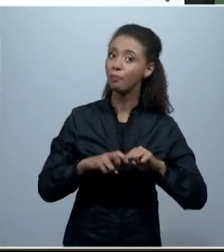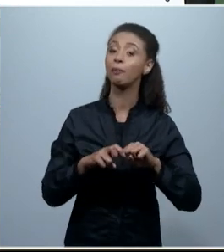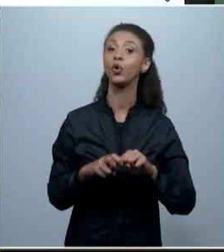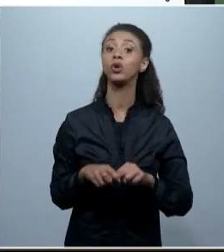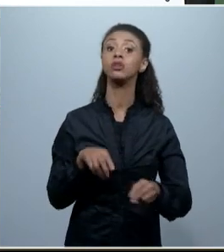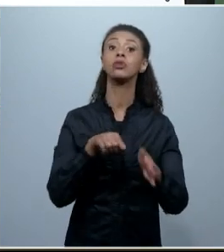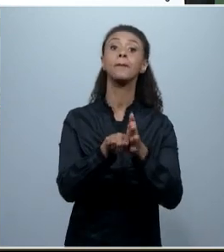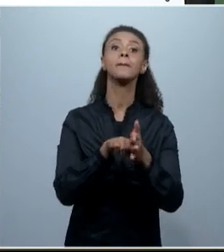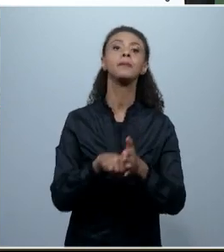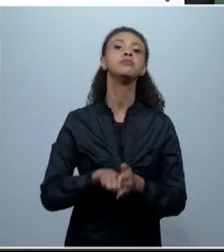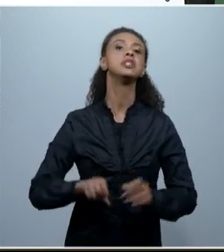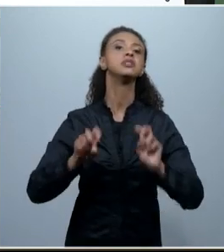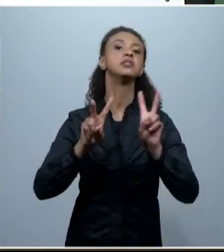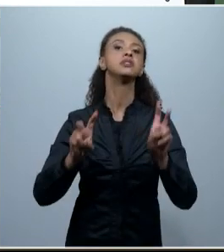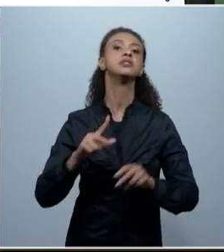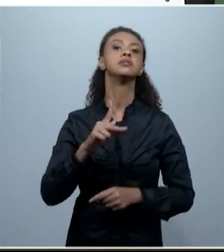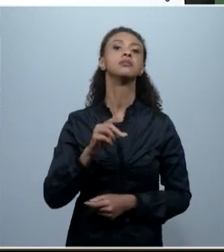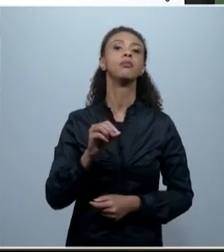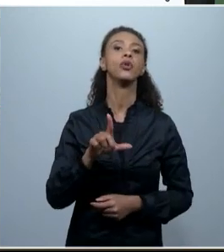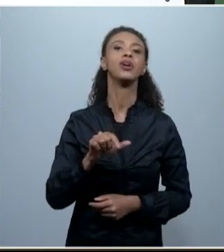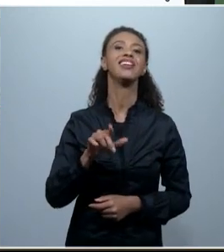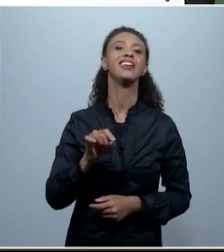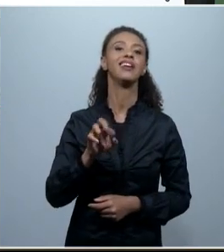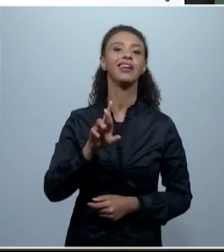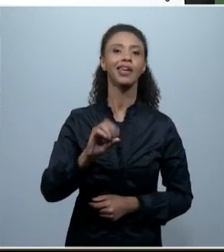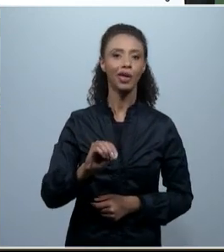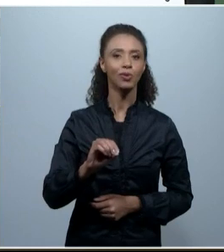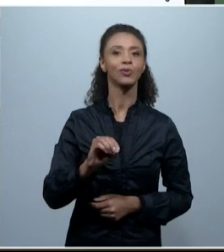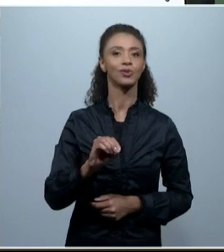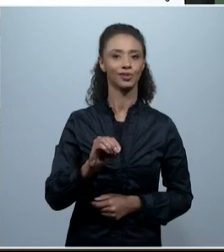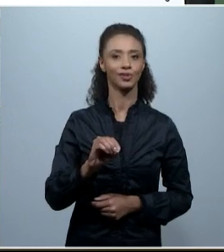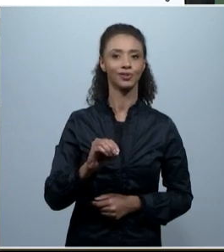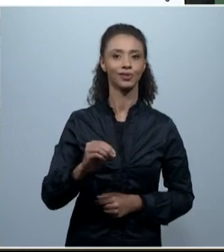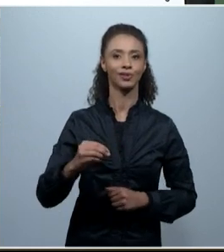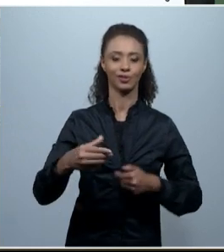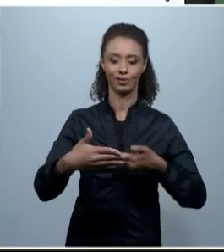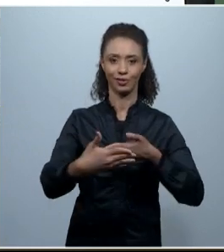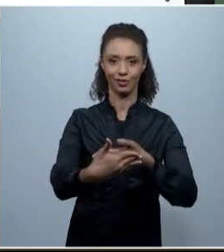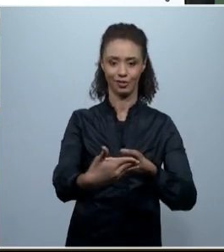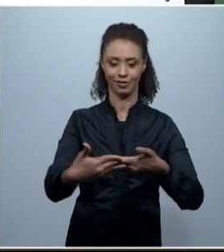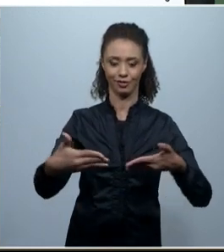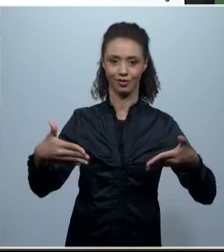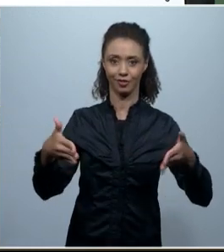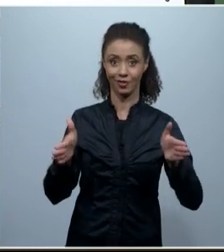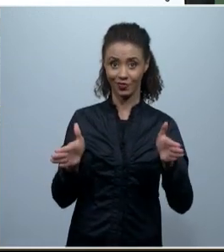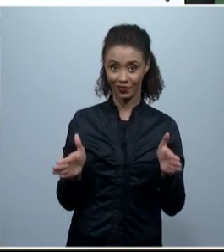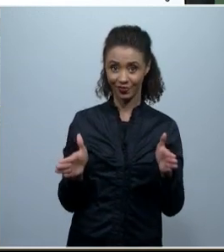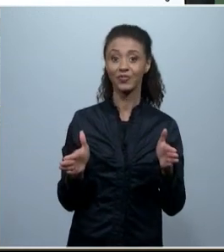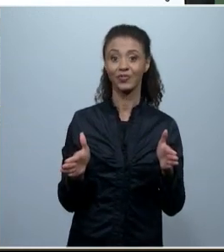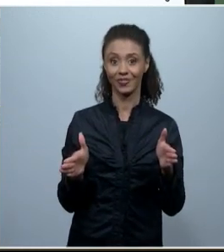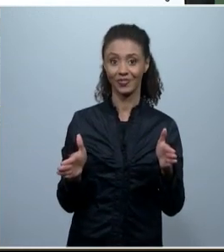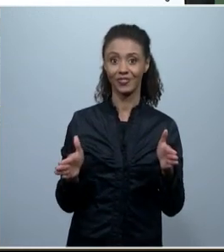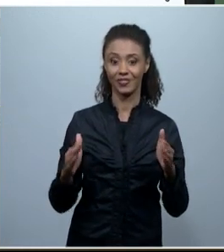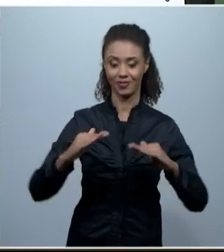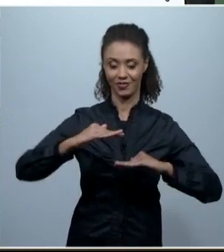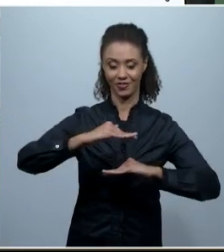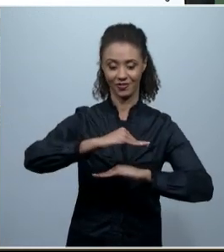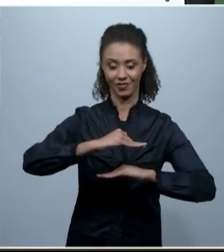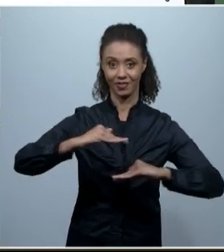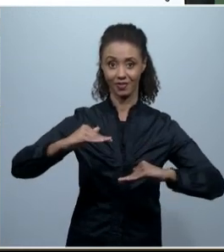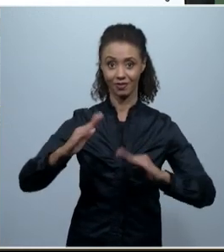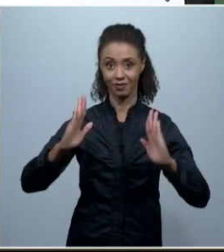perspectiva tá então isso é mais um mais uma aplicação é pra pra